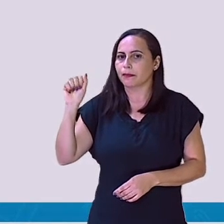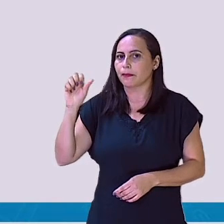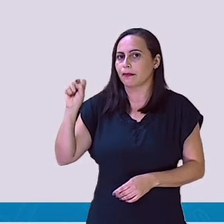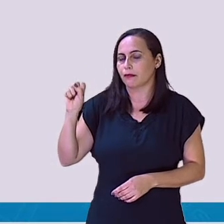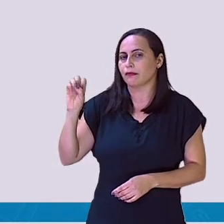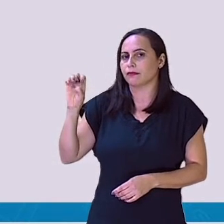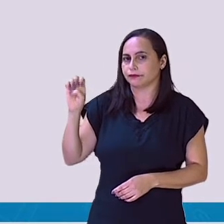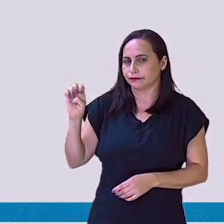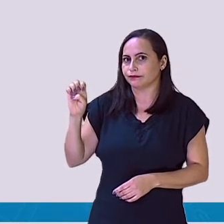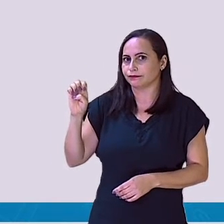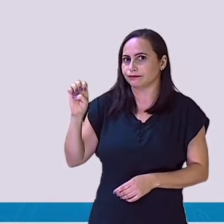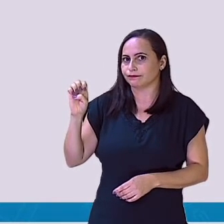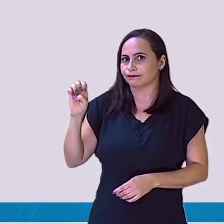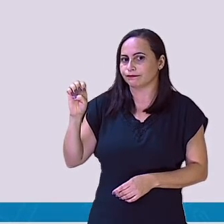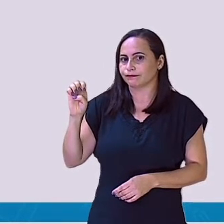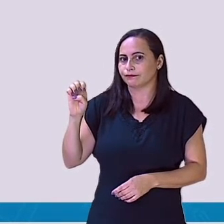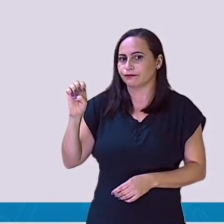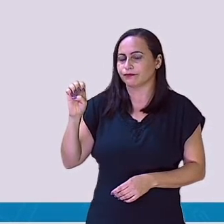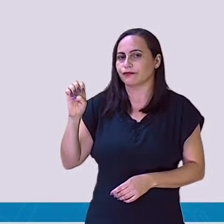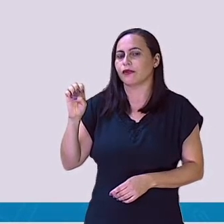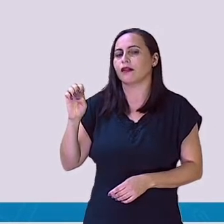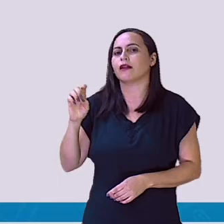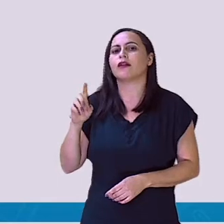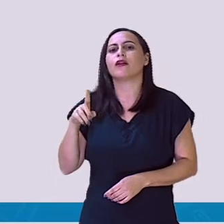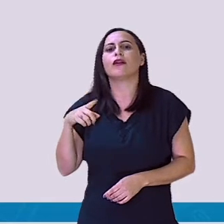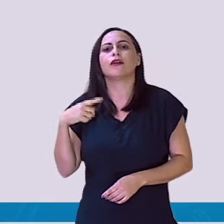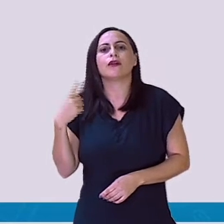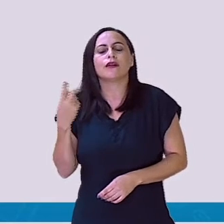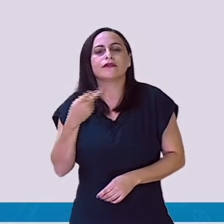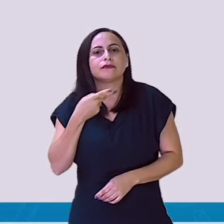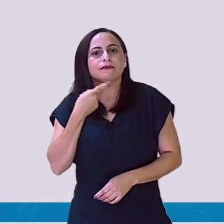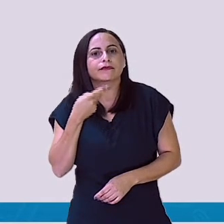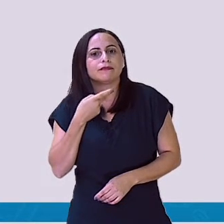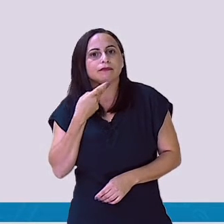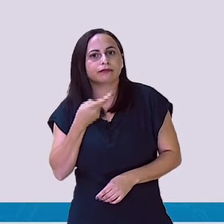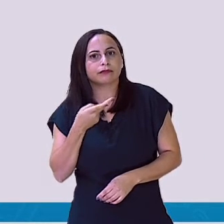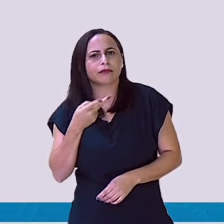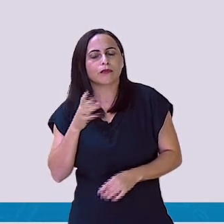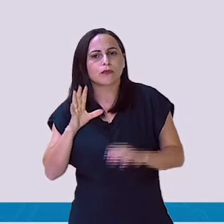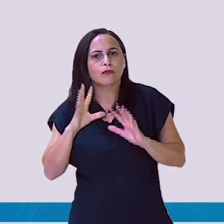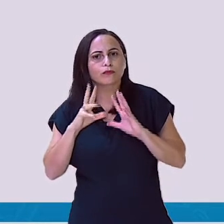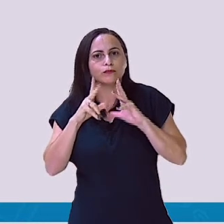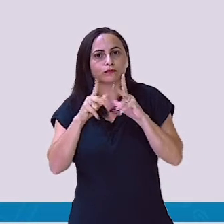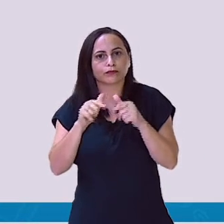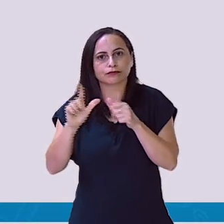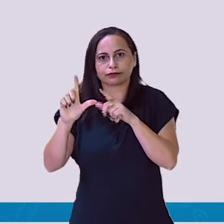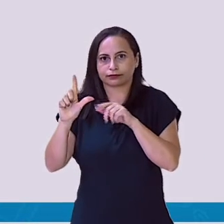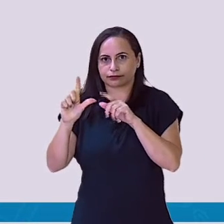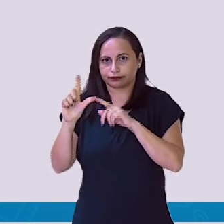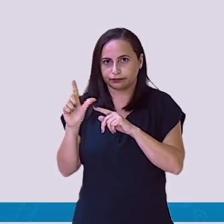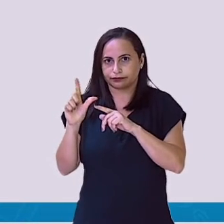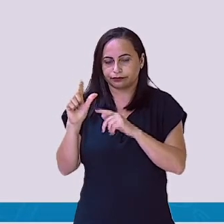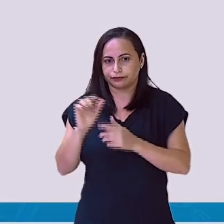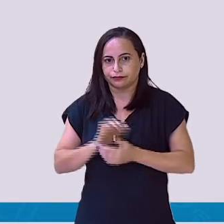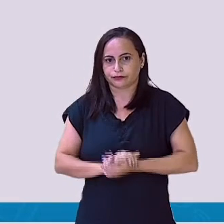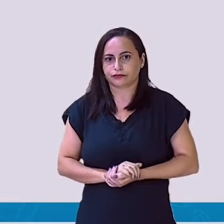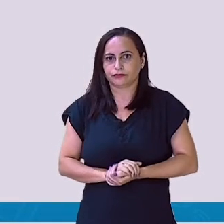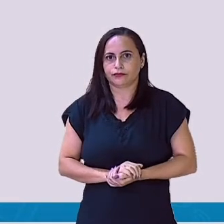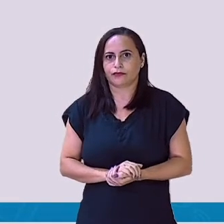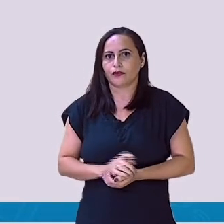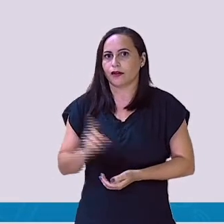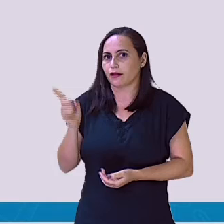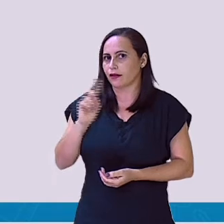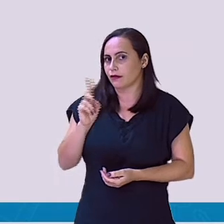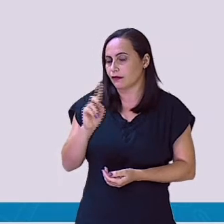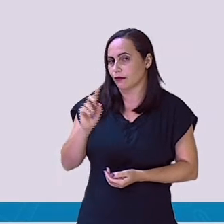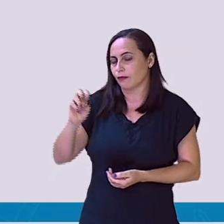falamos quase, nós pronunciamos todas as letras. Nesse caso, não é dígrafo. Então,